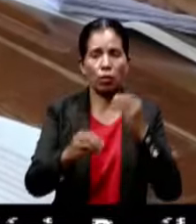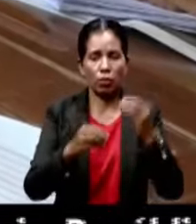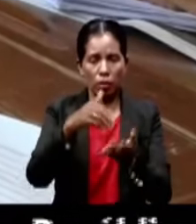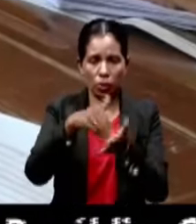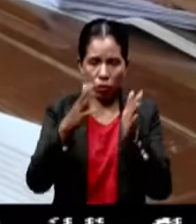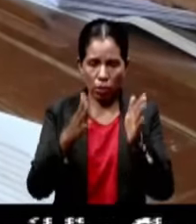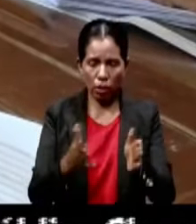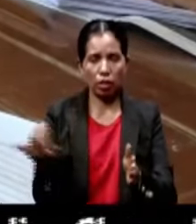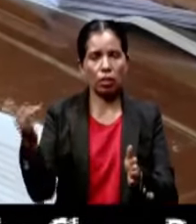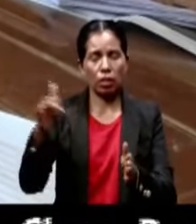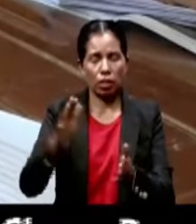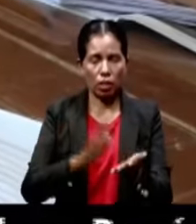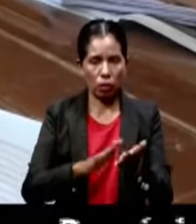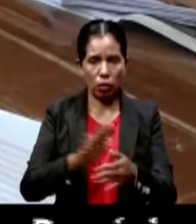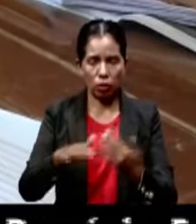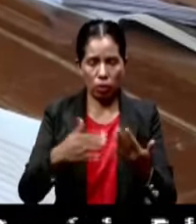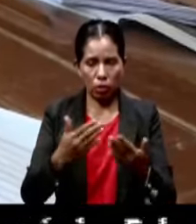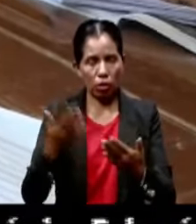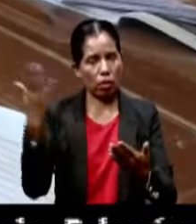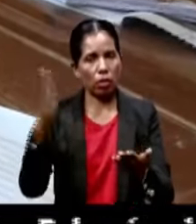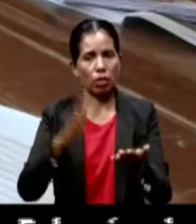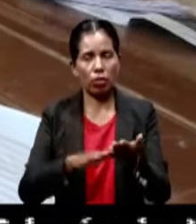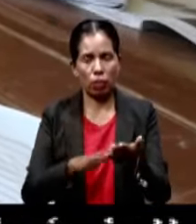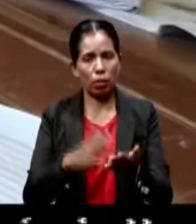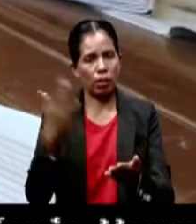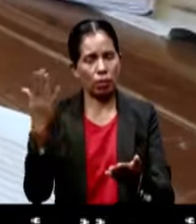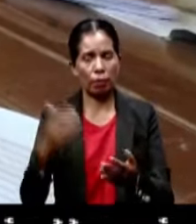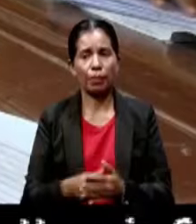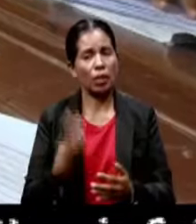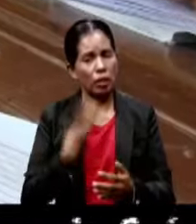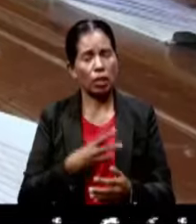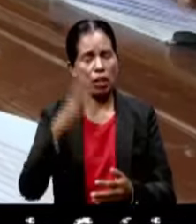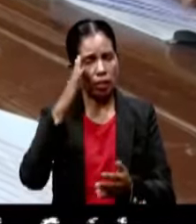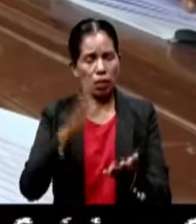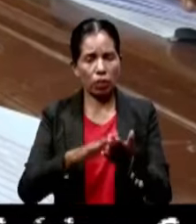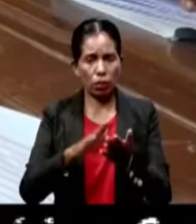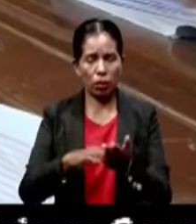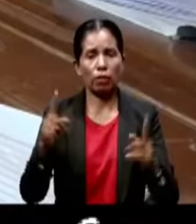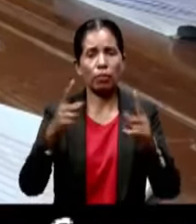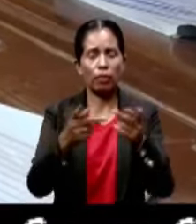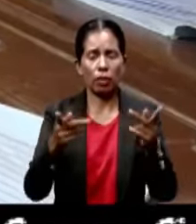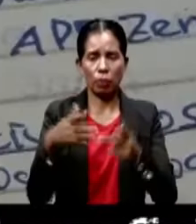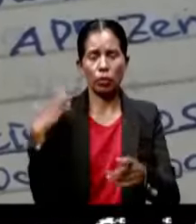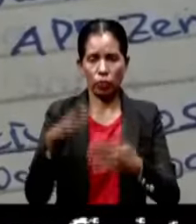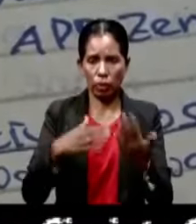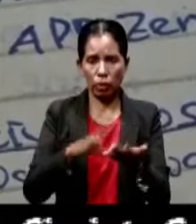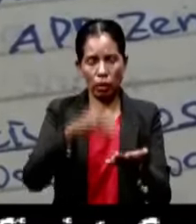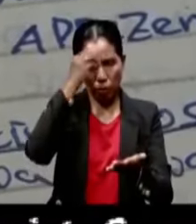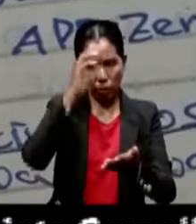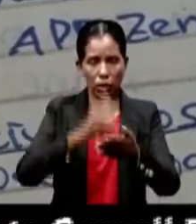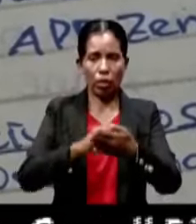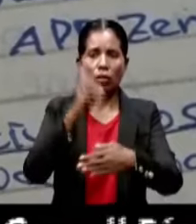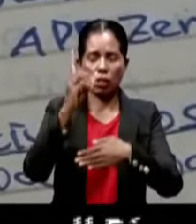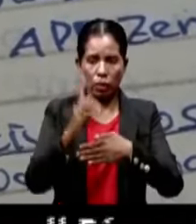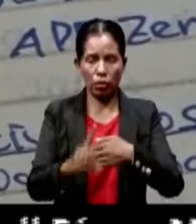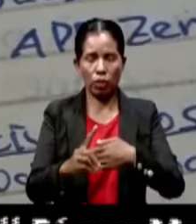e a escola público será liu-liu e ensino básico. Ita hatene escola makfati mba fuensasira ato aprende no desenvolve